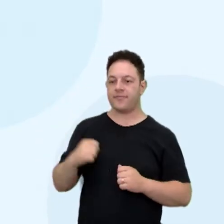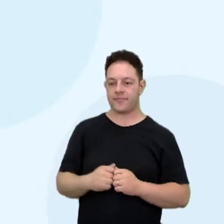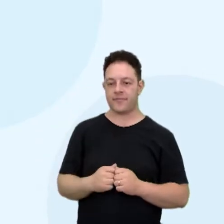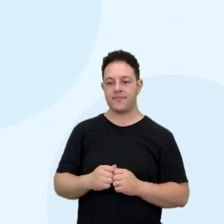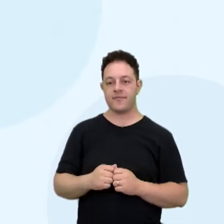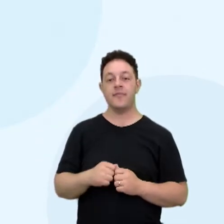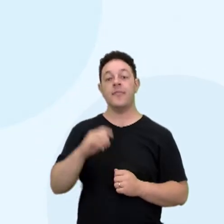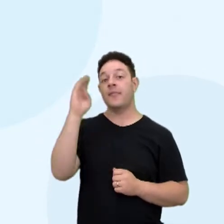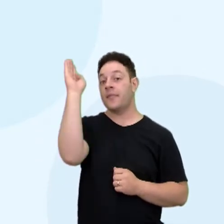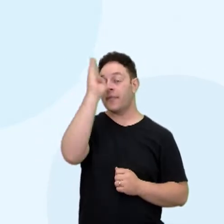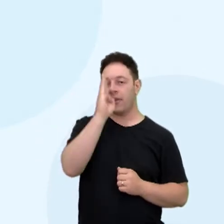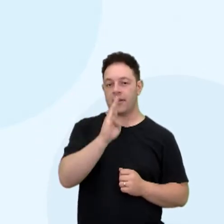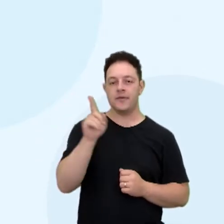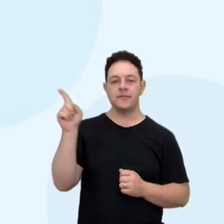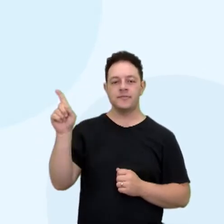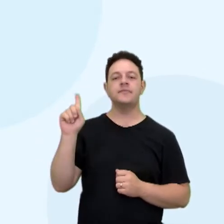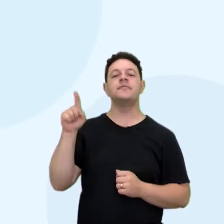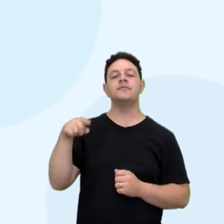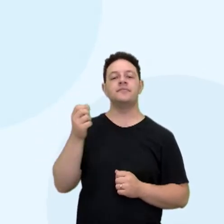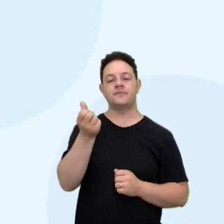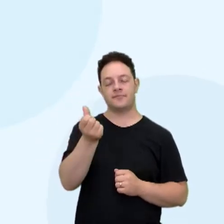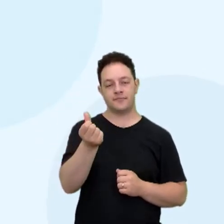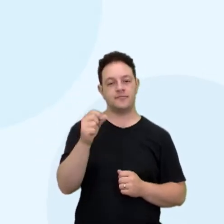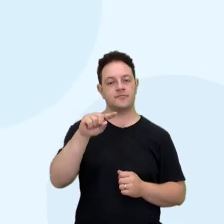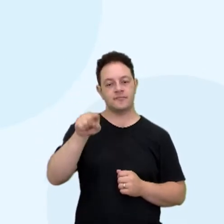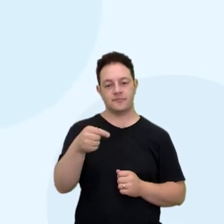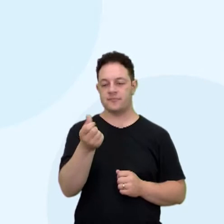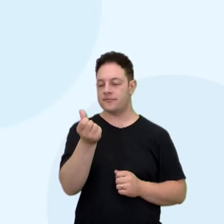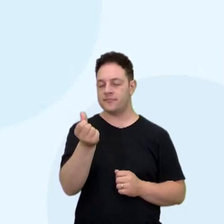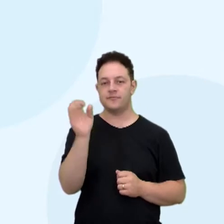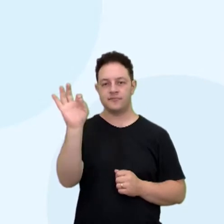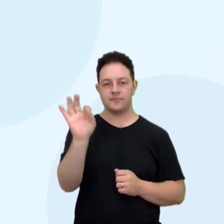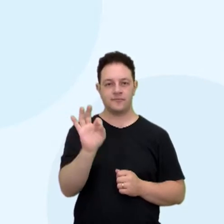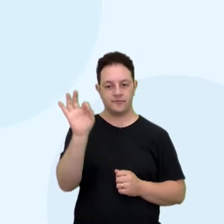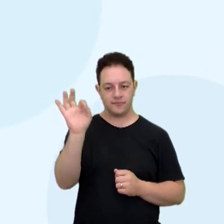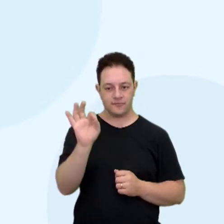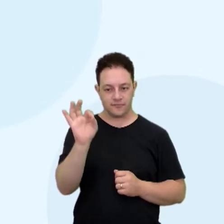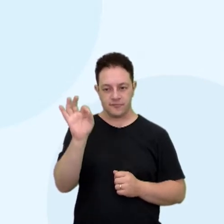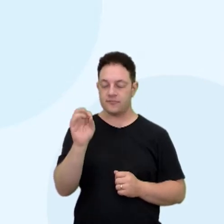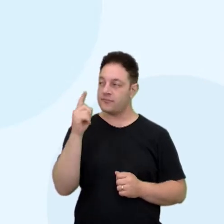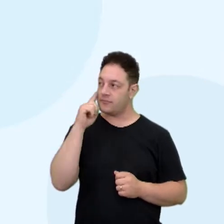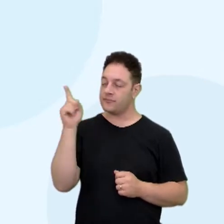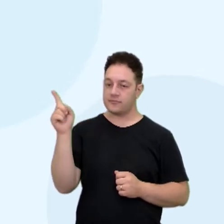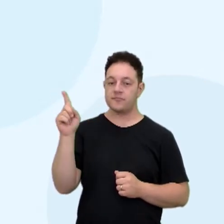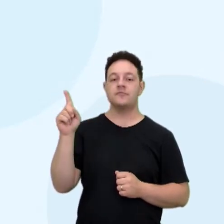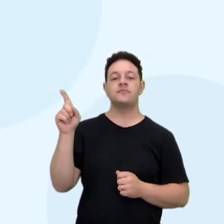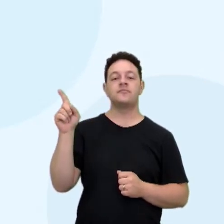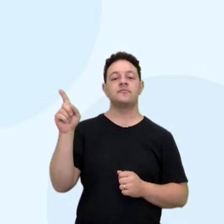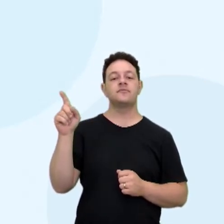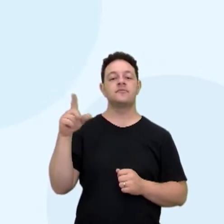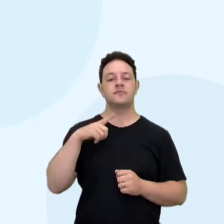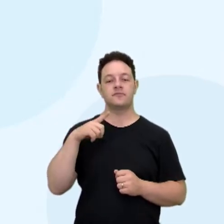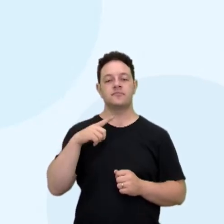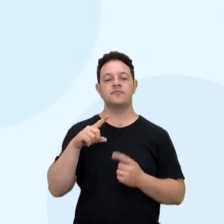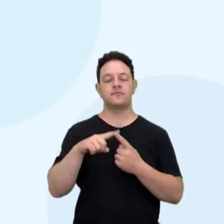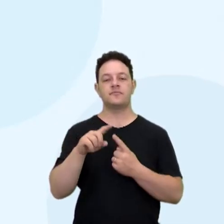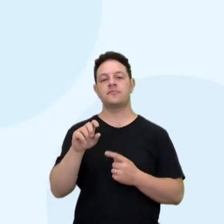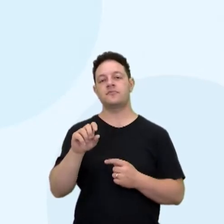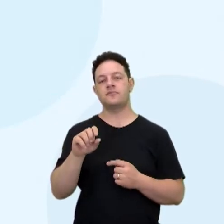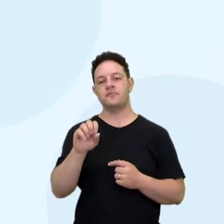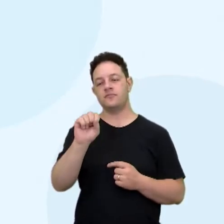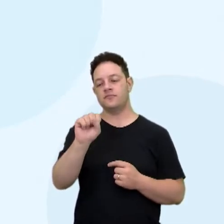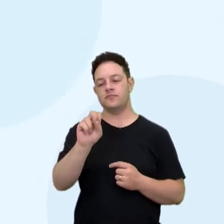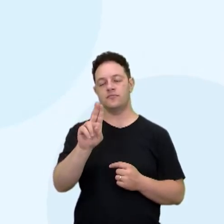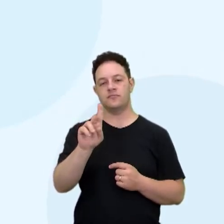aí o Brasil com uma taxa de 6,6%, né? E aí a região sudeste e a região sul são